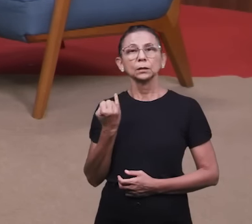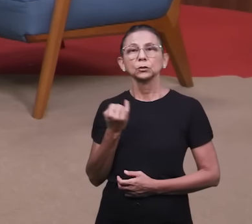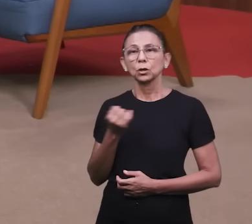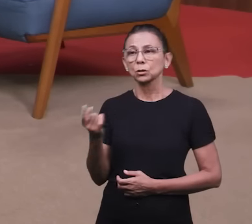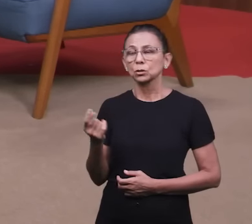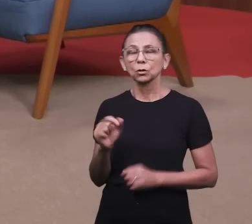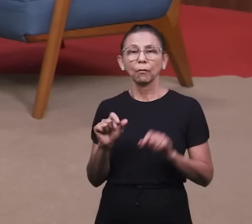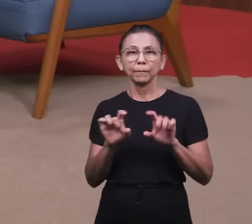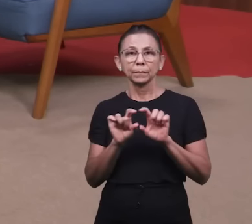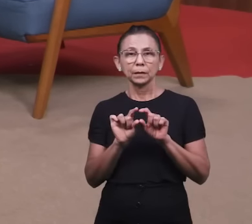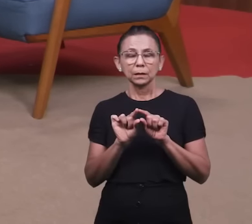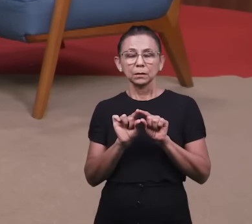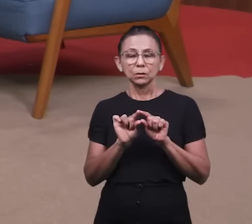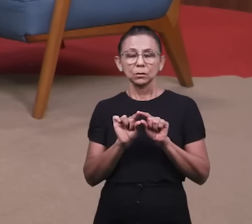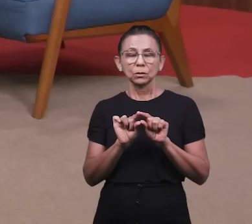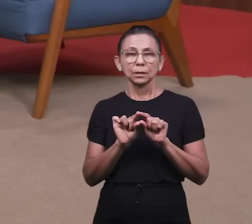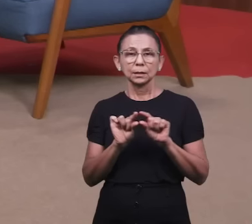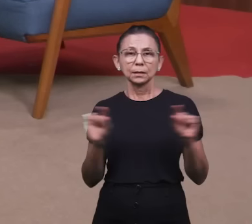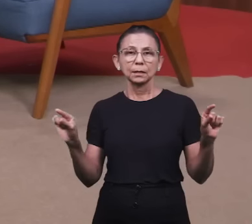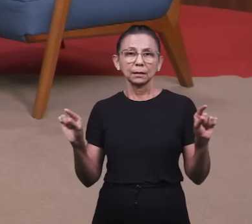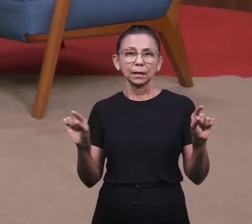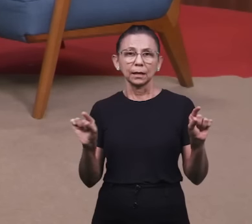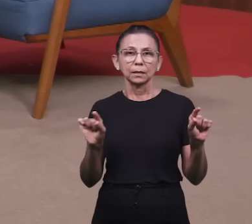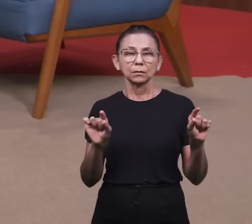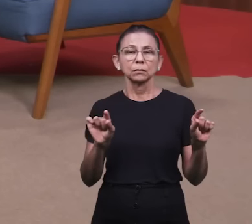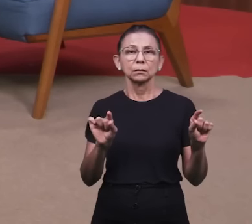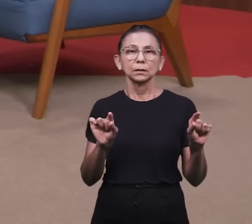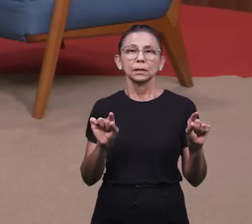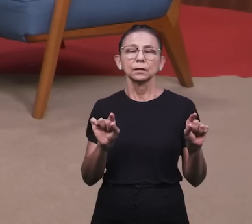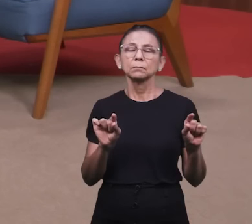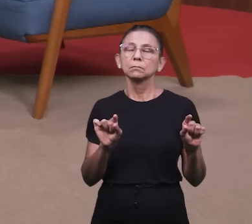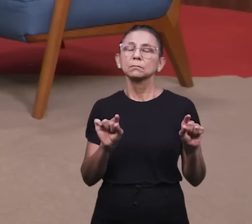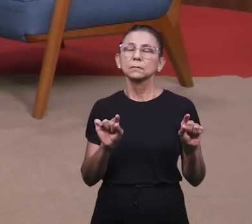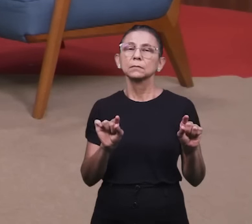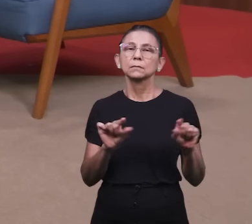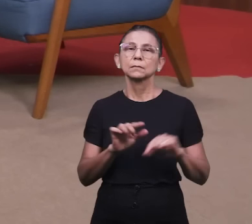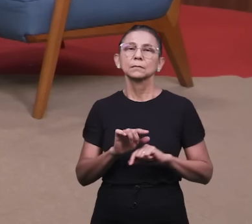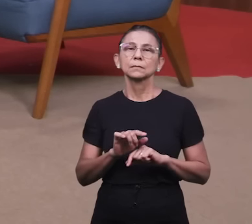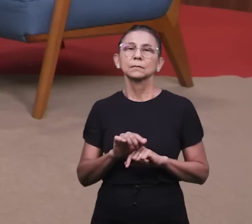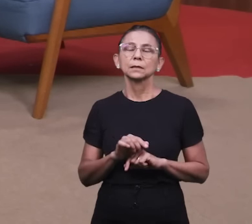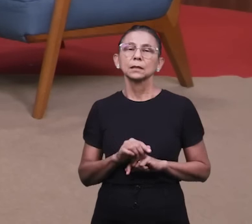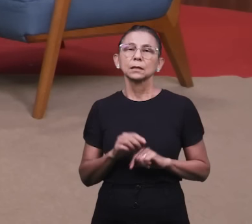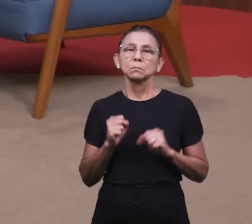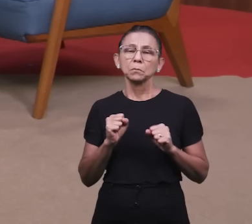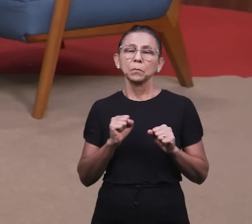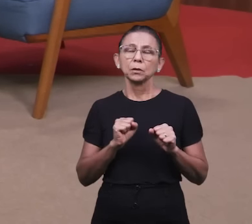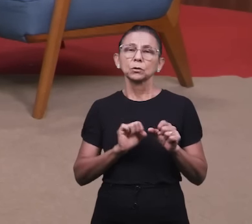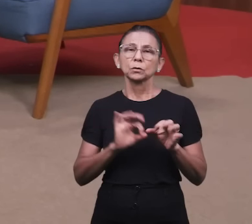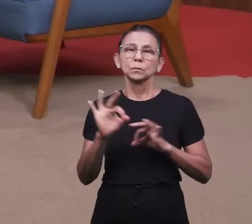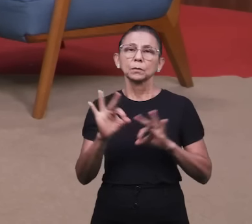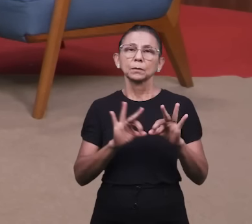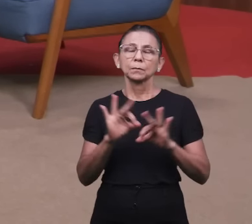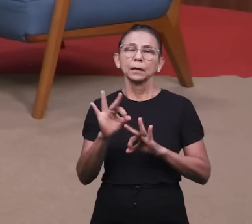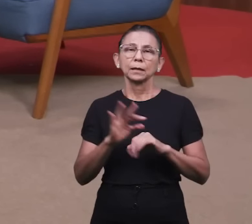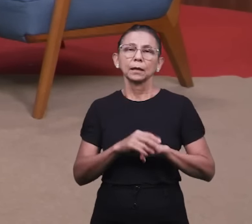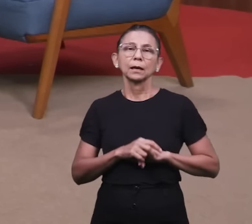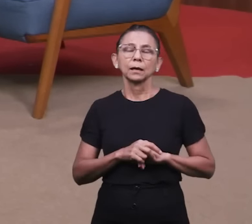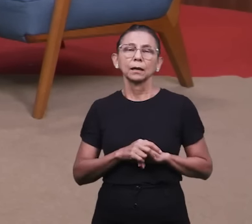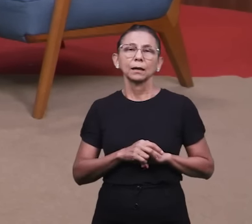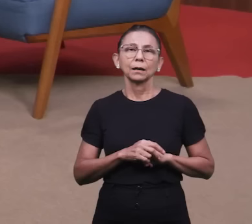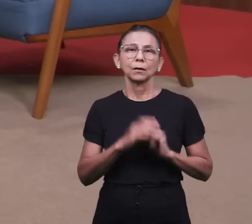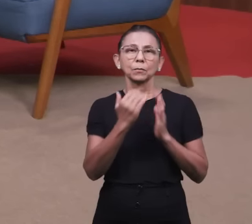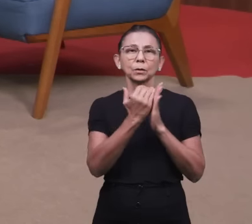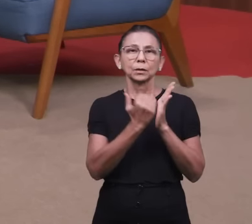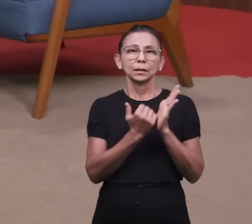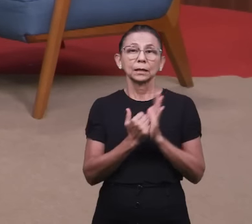esse aqui só baseado sobre a bússola tem muito para falar vamos continuar vamos continuar porque a gente vai o pastor Wallace acabou tocando